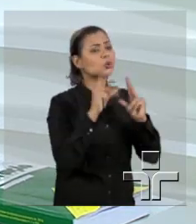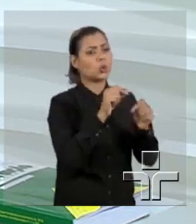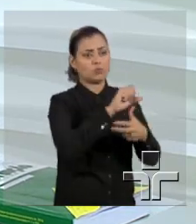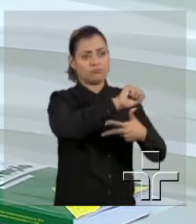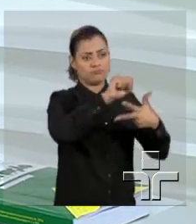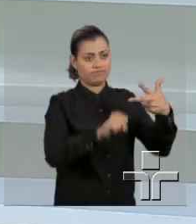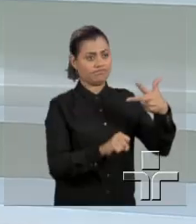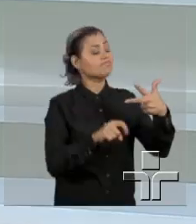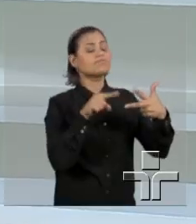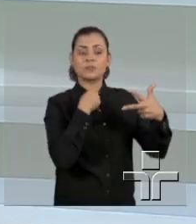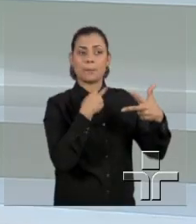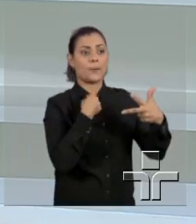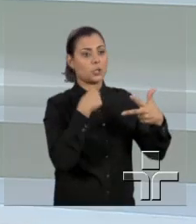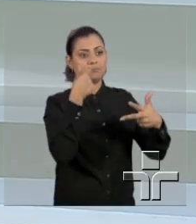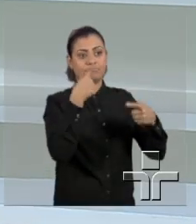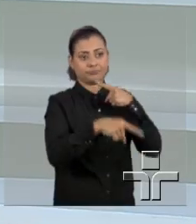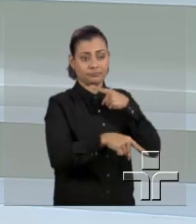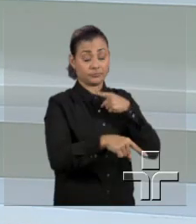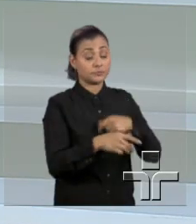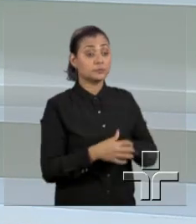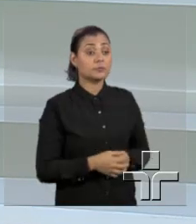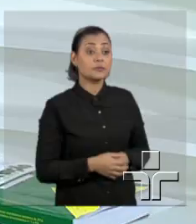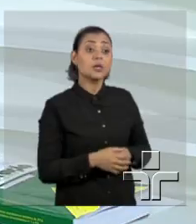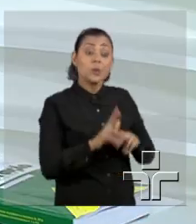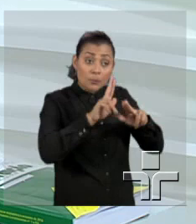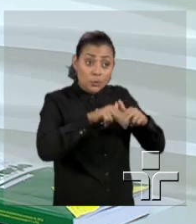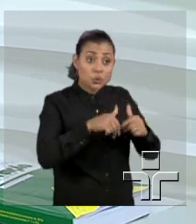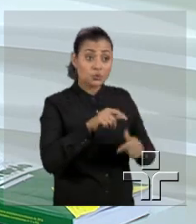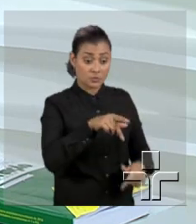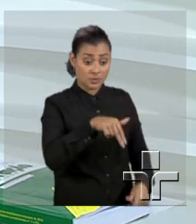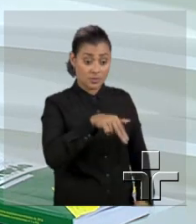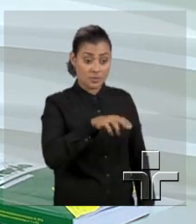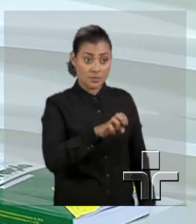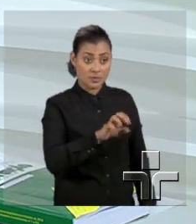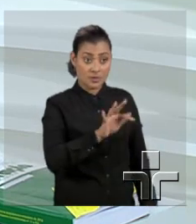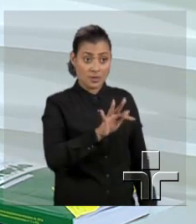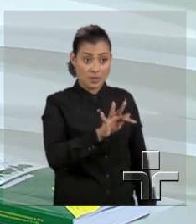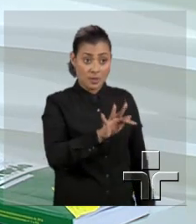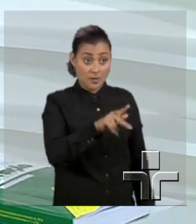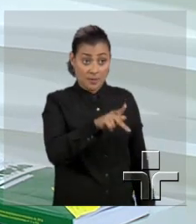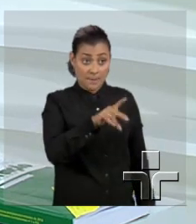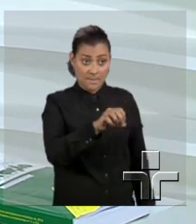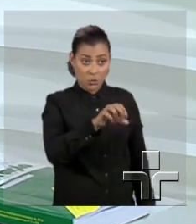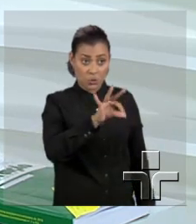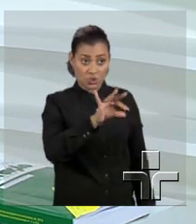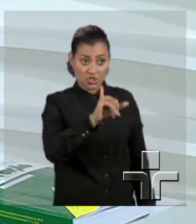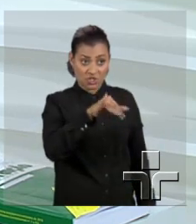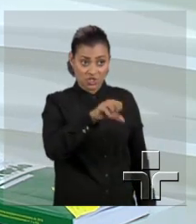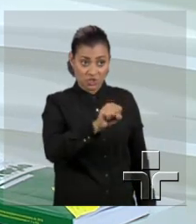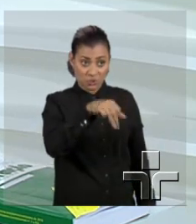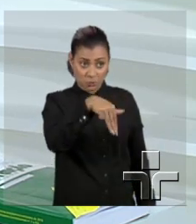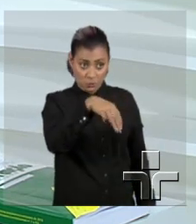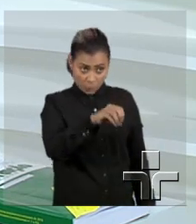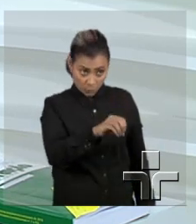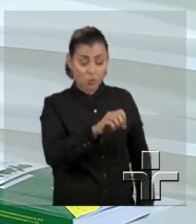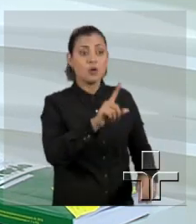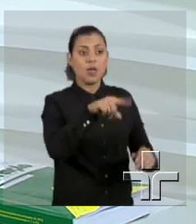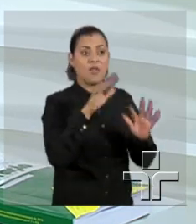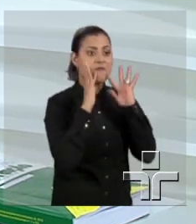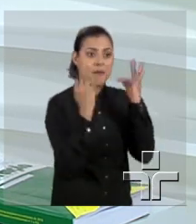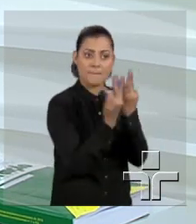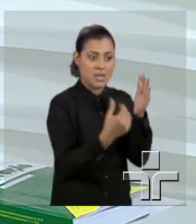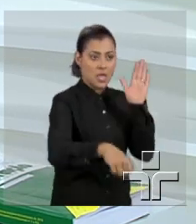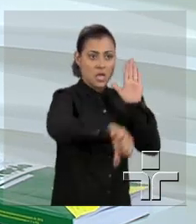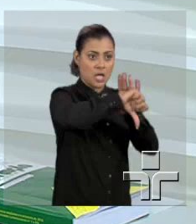poderes da República. Em rigor, o nepotismo, a proibição, ficou adstrita a cargos administrativos, principalmente os